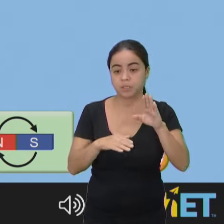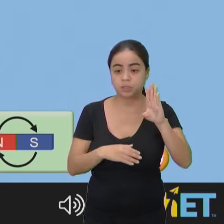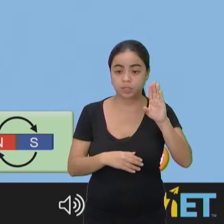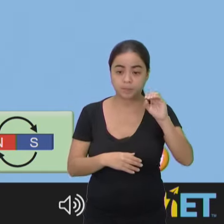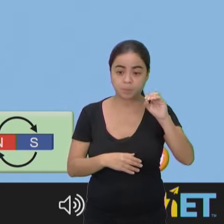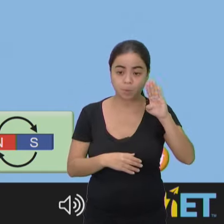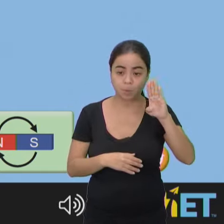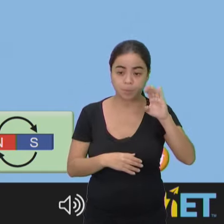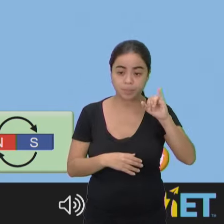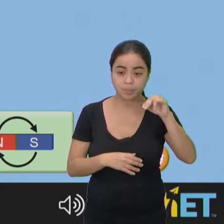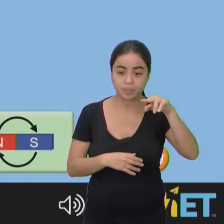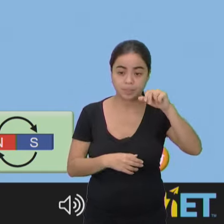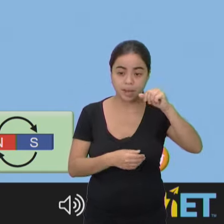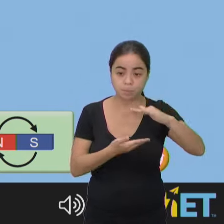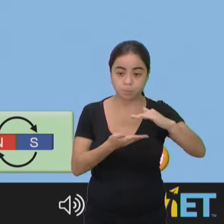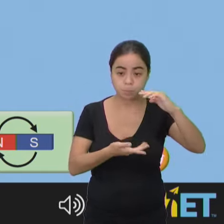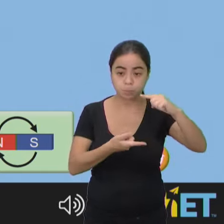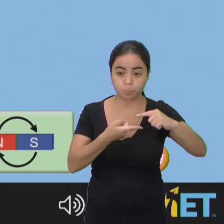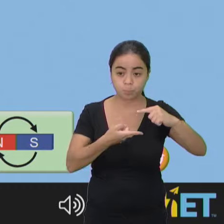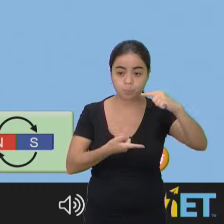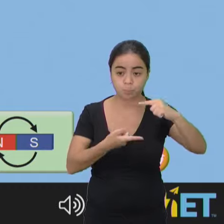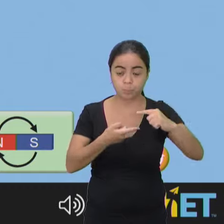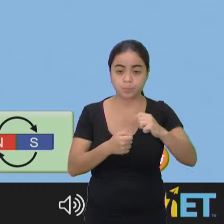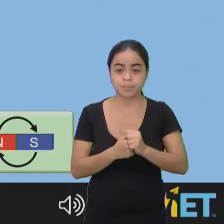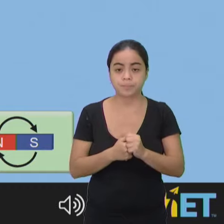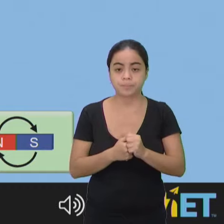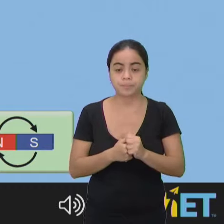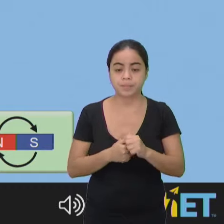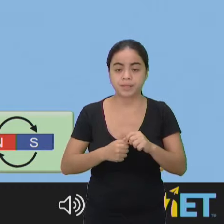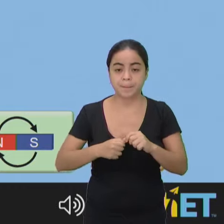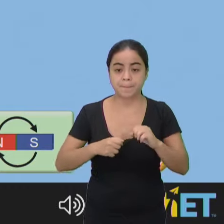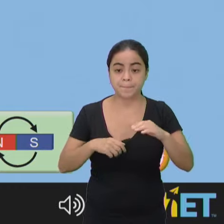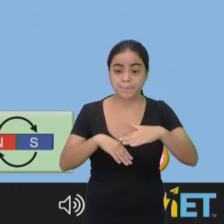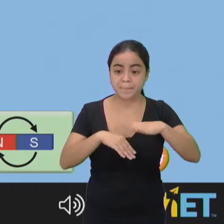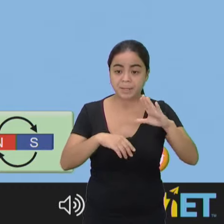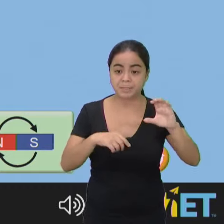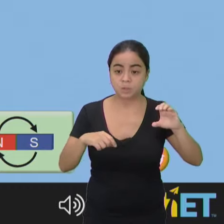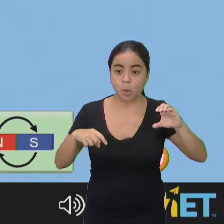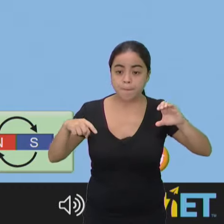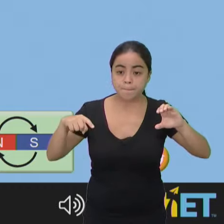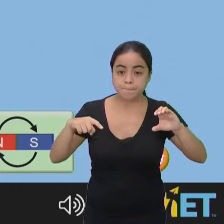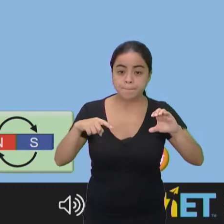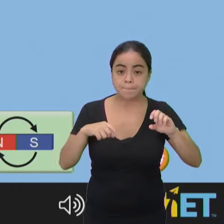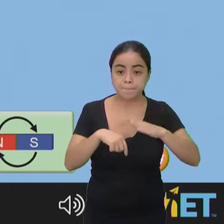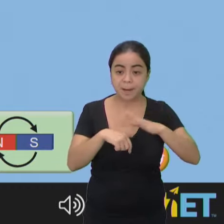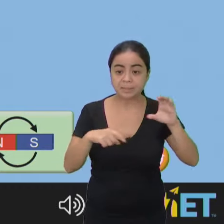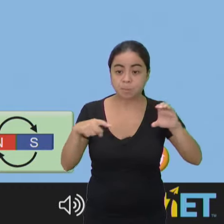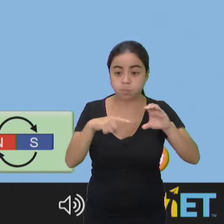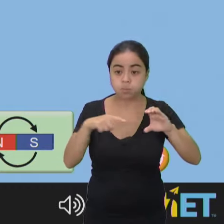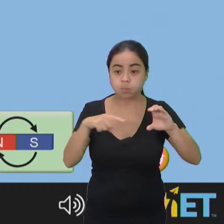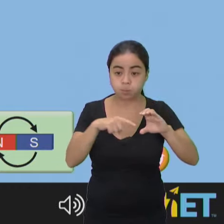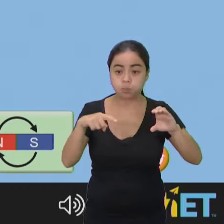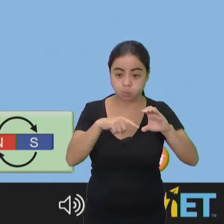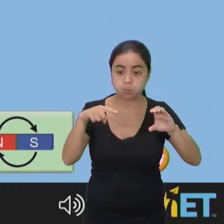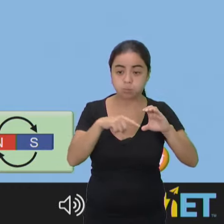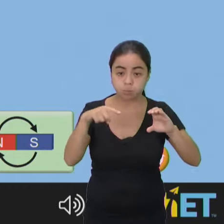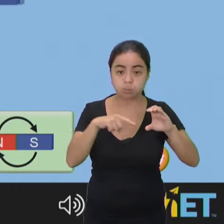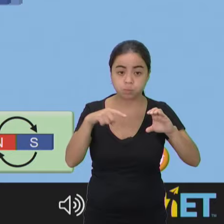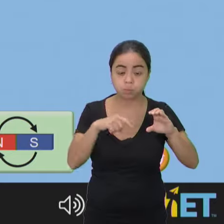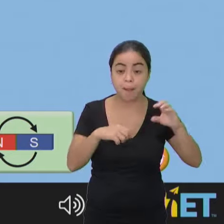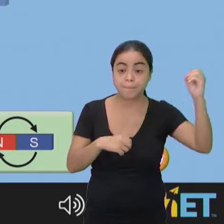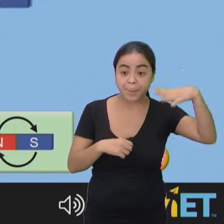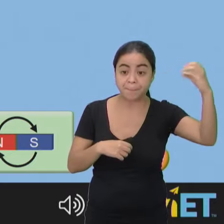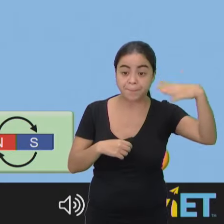Quanto mais espiras tiver, mais, ó. E quanto maior o fluxo, né, quanto mais movimento você fizer aqui